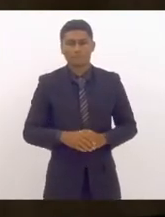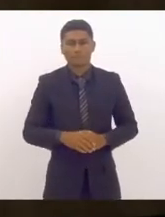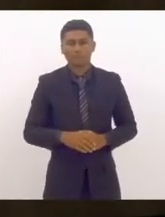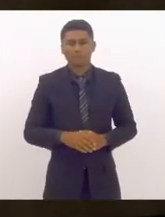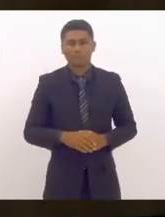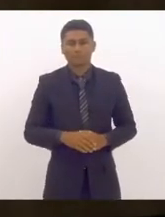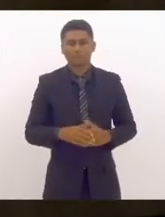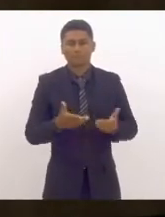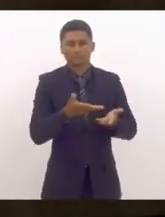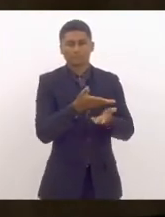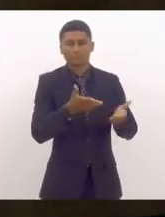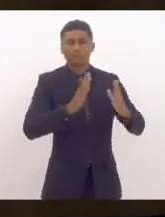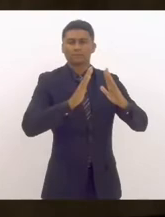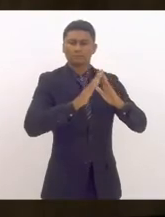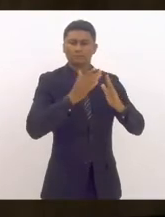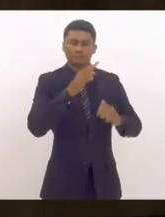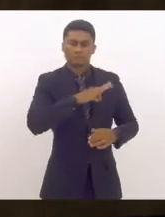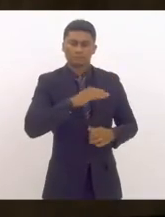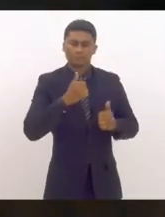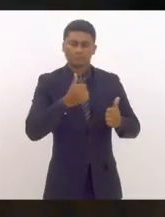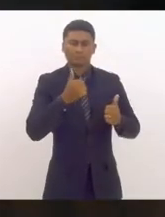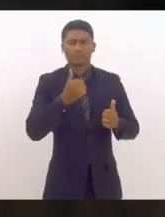dentro dos seus lares.